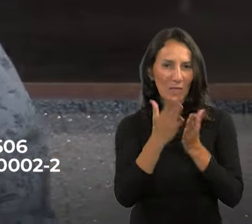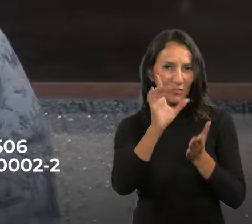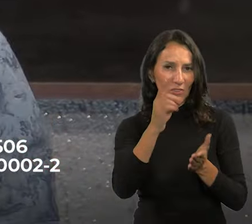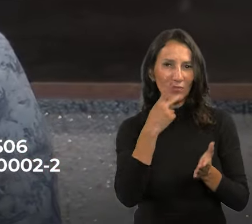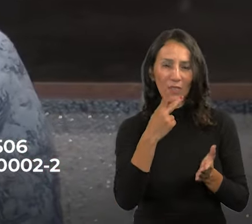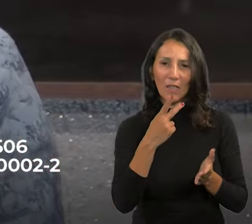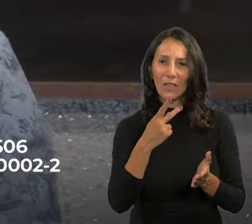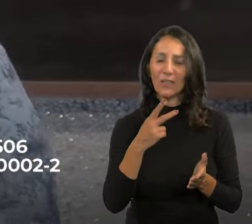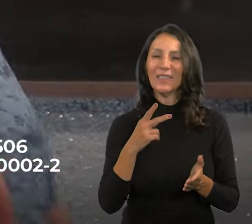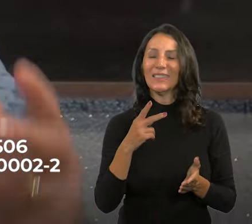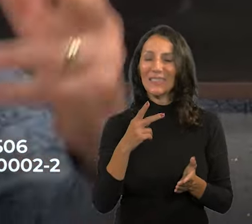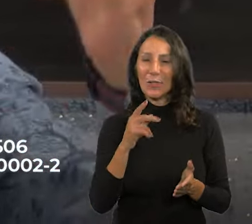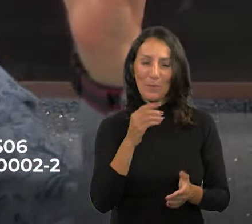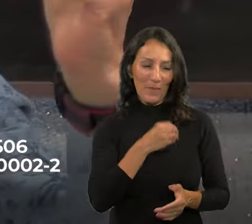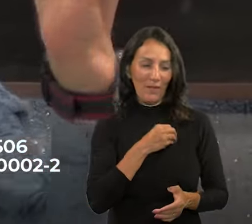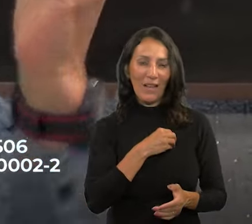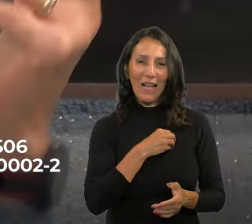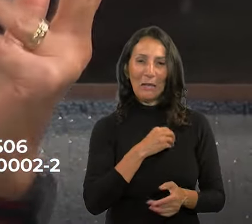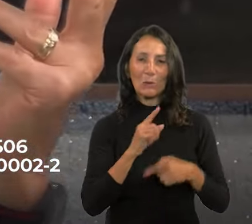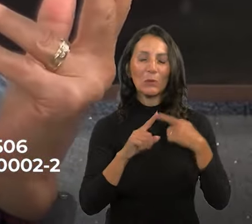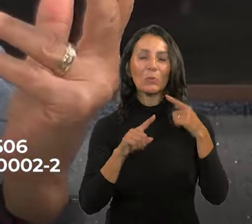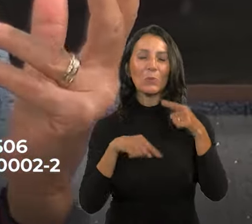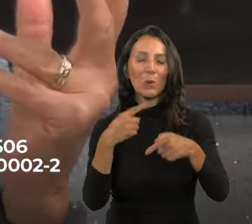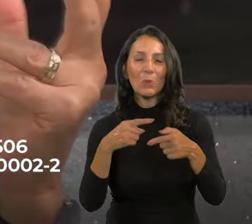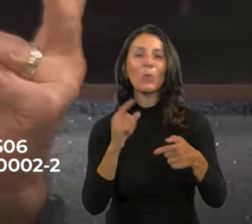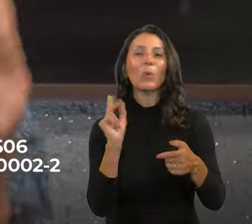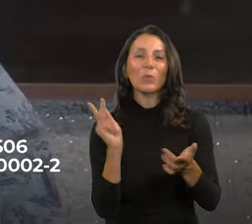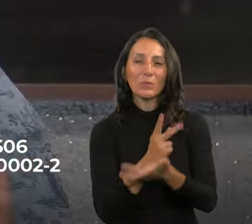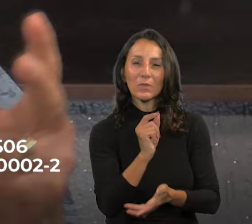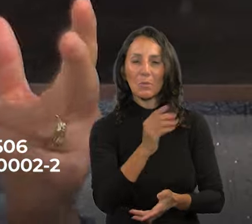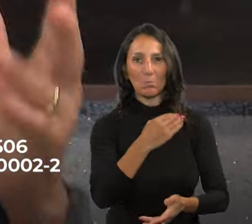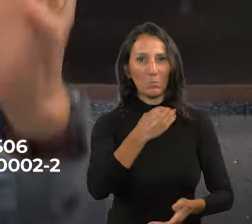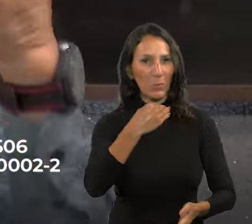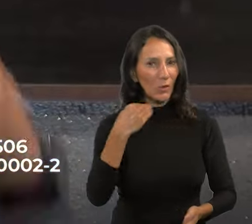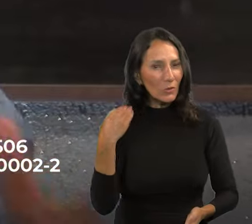morte. Então, nós corremos atrás dos nossos sonhos,